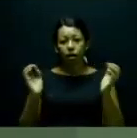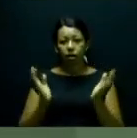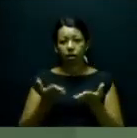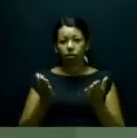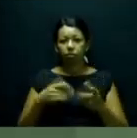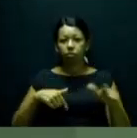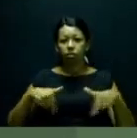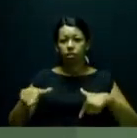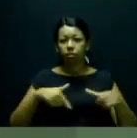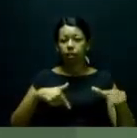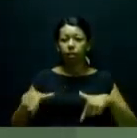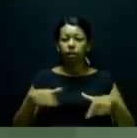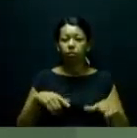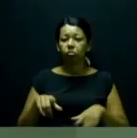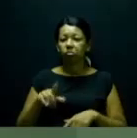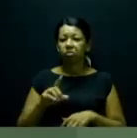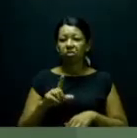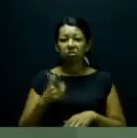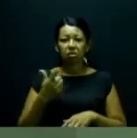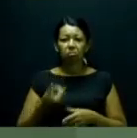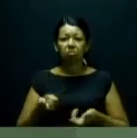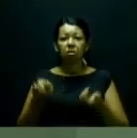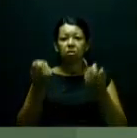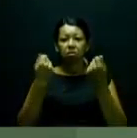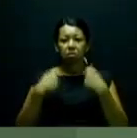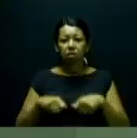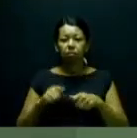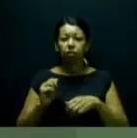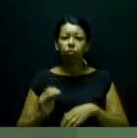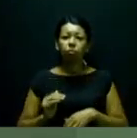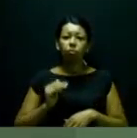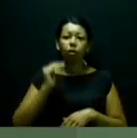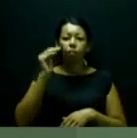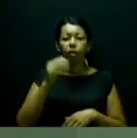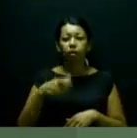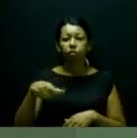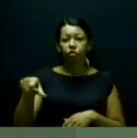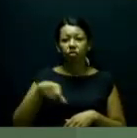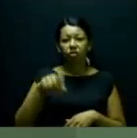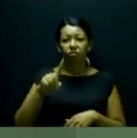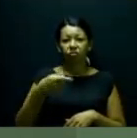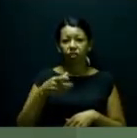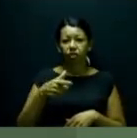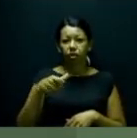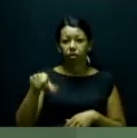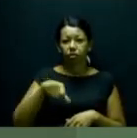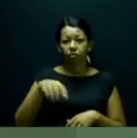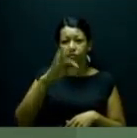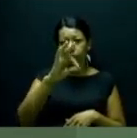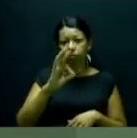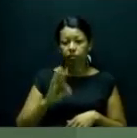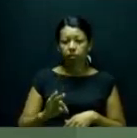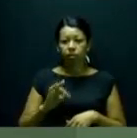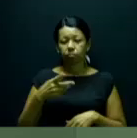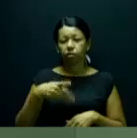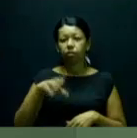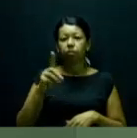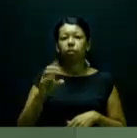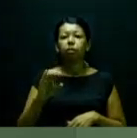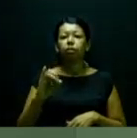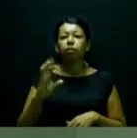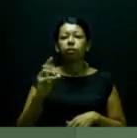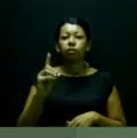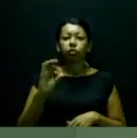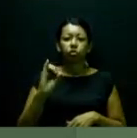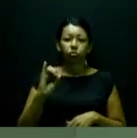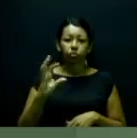os trabalhadores sequer receberam o aumento de 9,9% decorrente do dissídio coletivo da